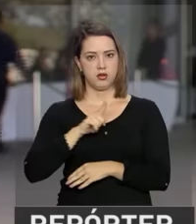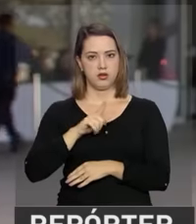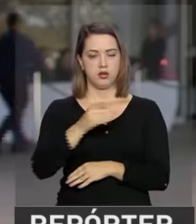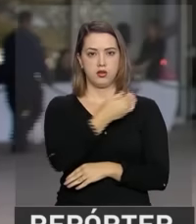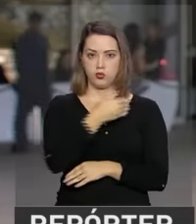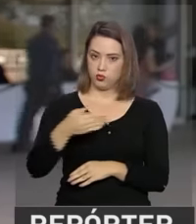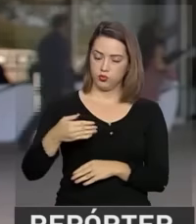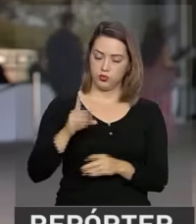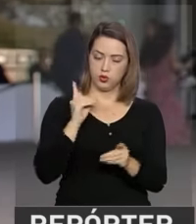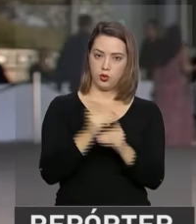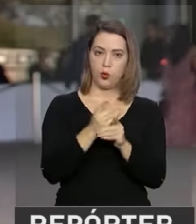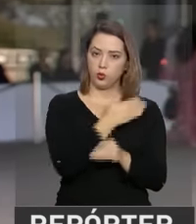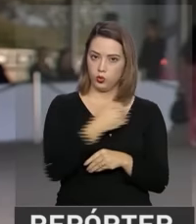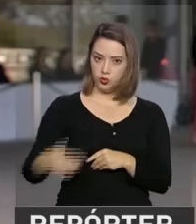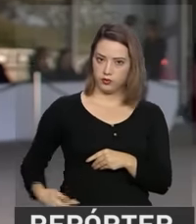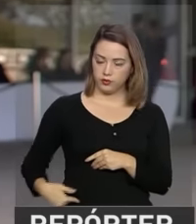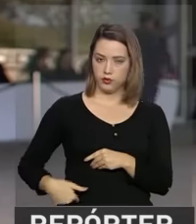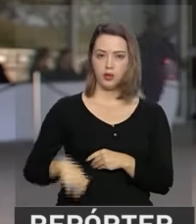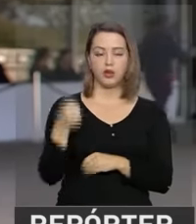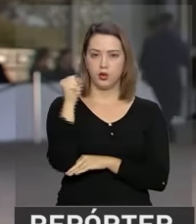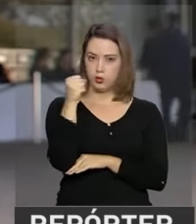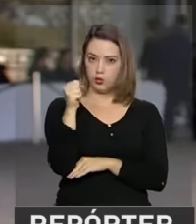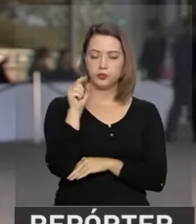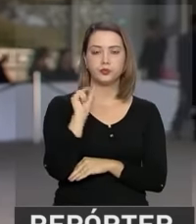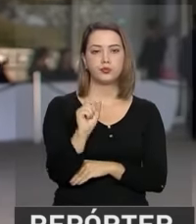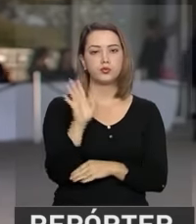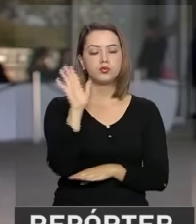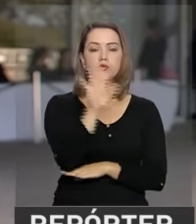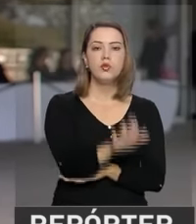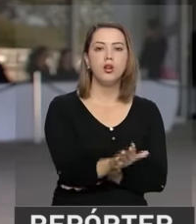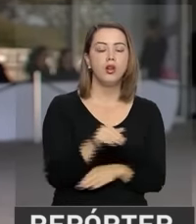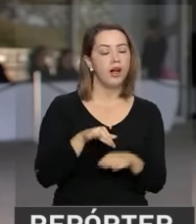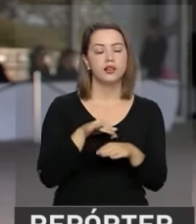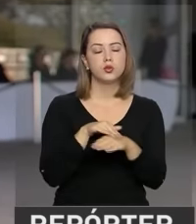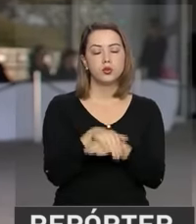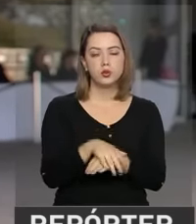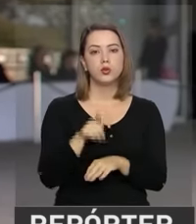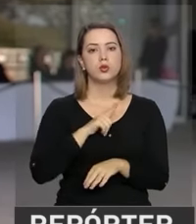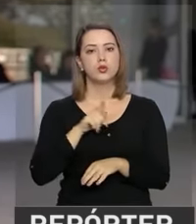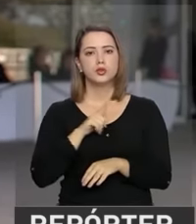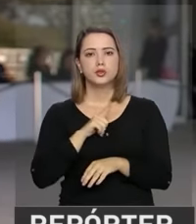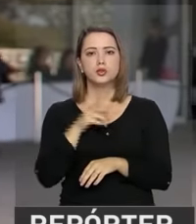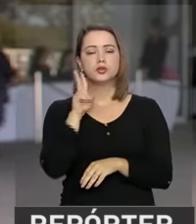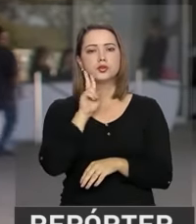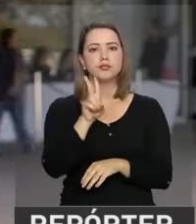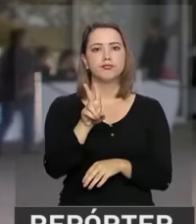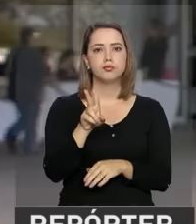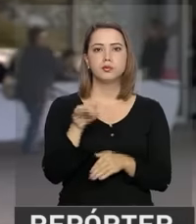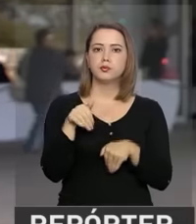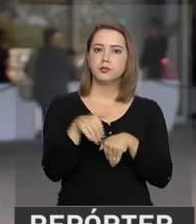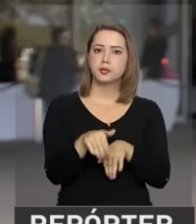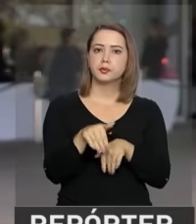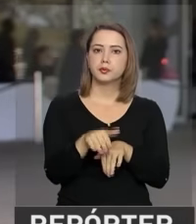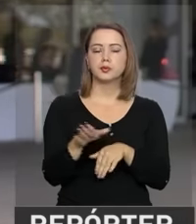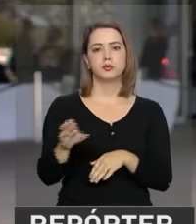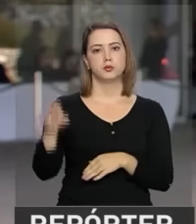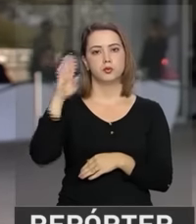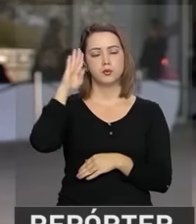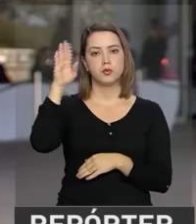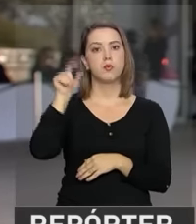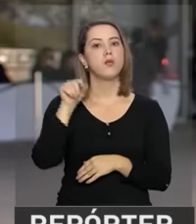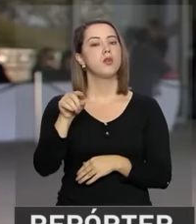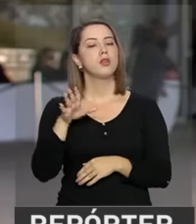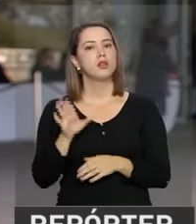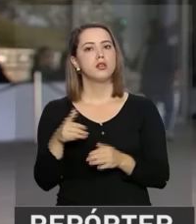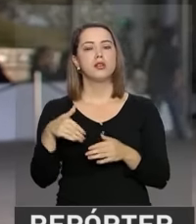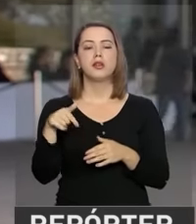Sul, José Ivo Sartori. À noite, Michel Temer participa da parada após o pôr do sol, uma parada militar que acontece no Clube